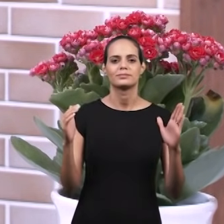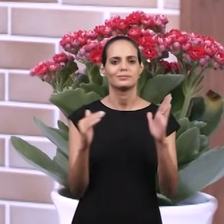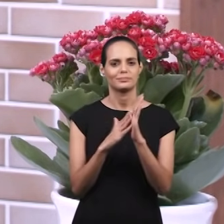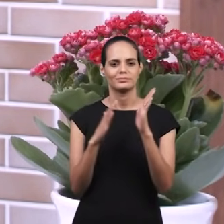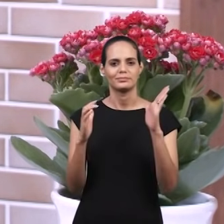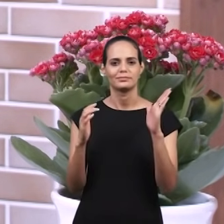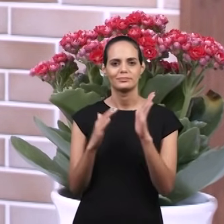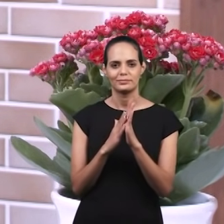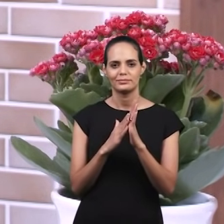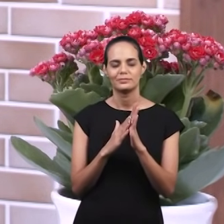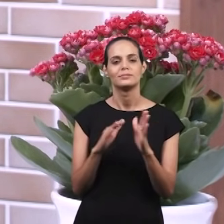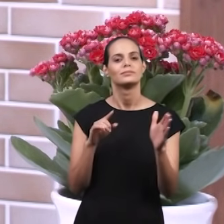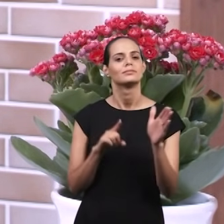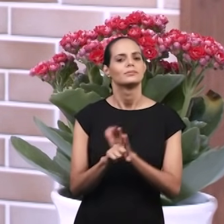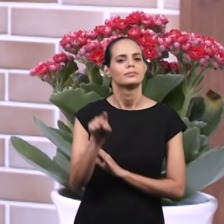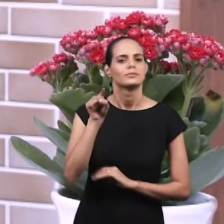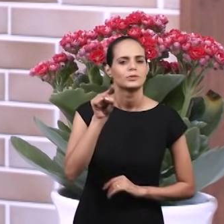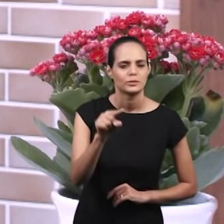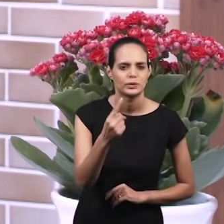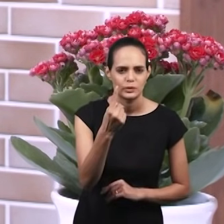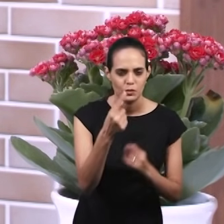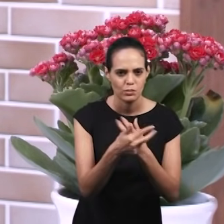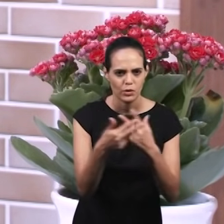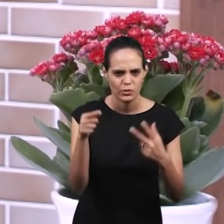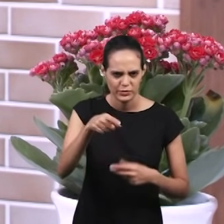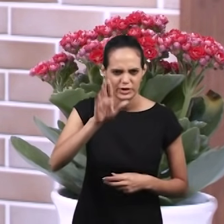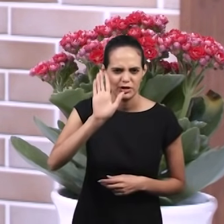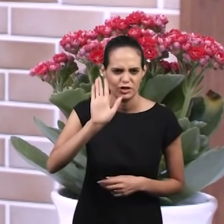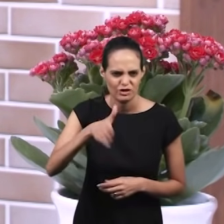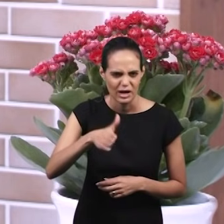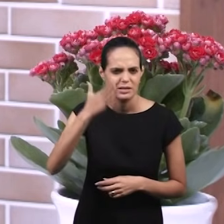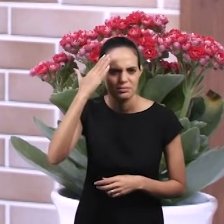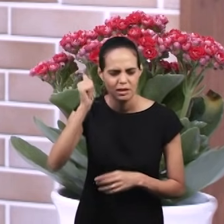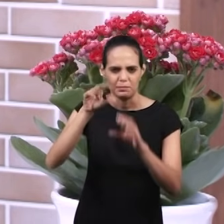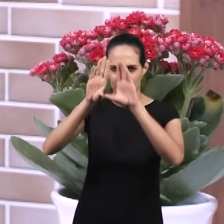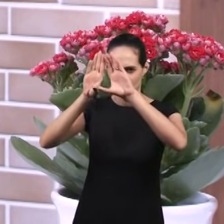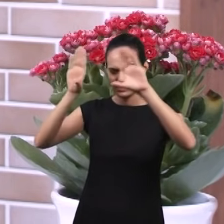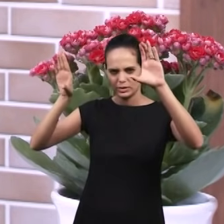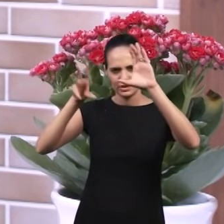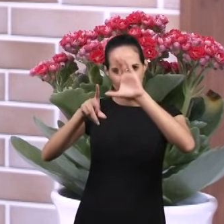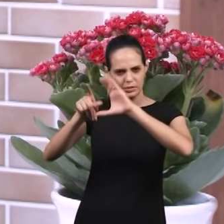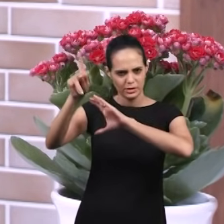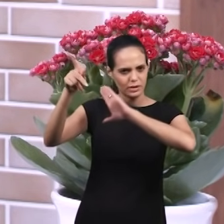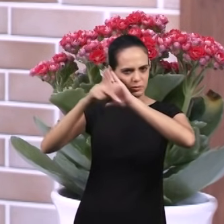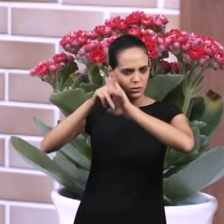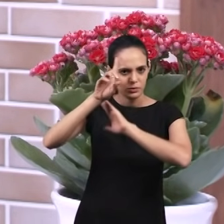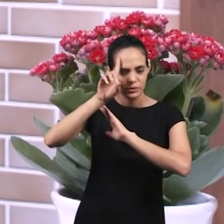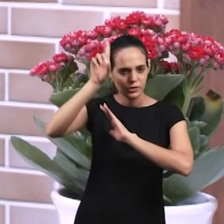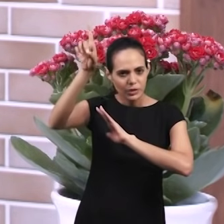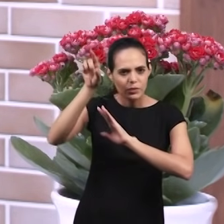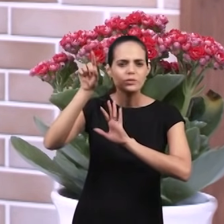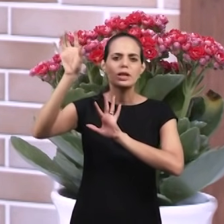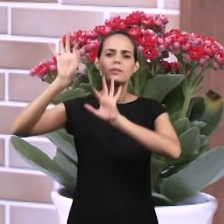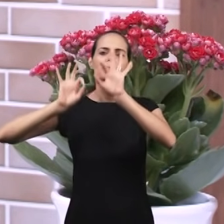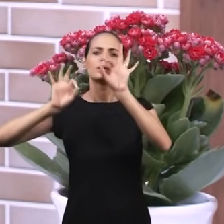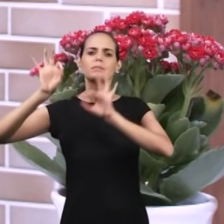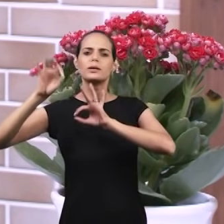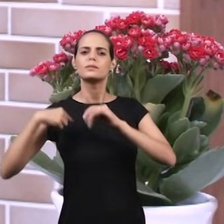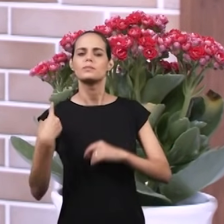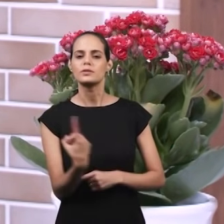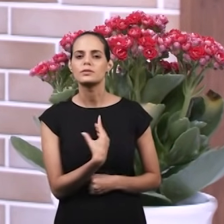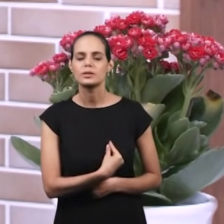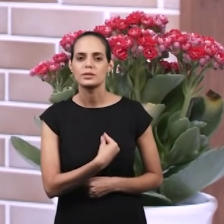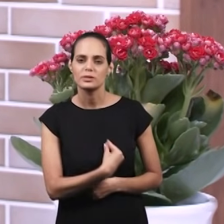E aí eu quero te perguntar uma coisa. Você já ouviu falar sobre o céu, sobre a eternidade de Deus, sobre aquilo que Deus está preparando para